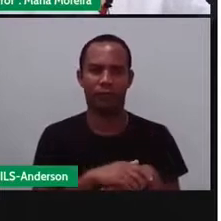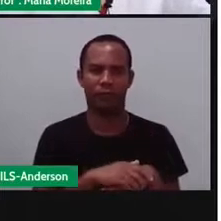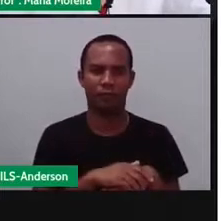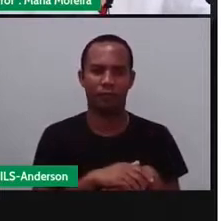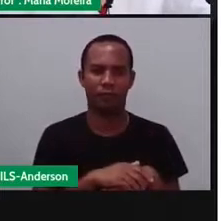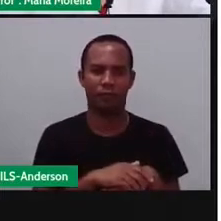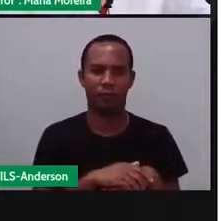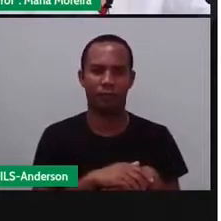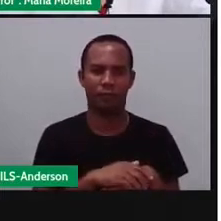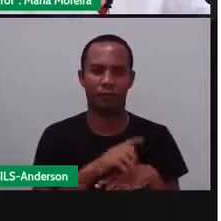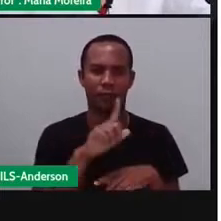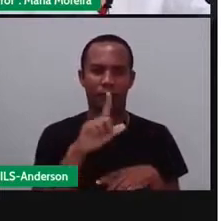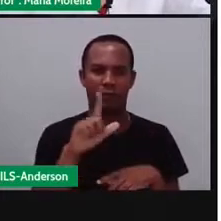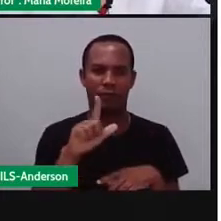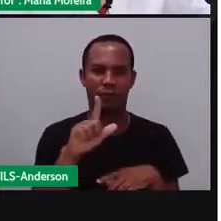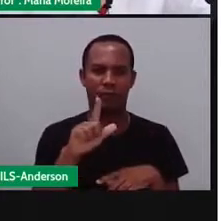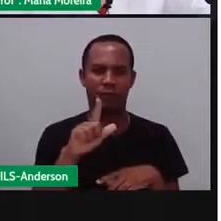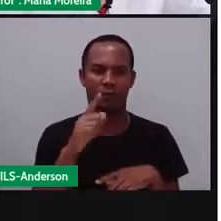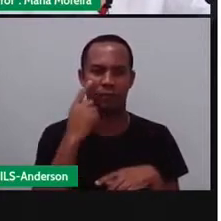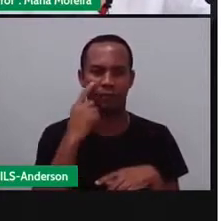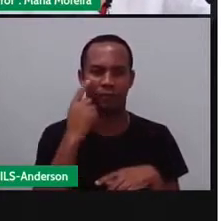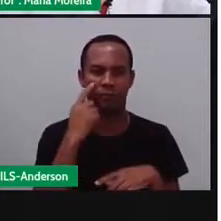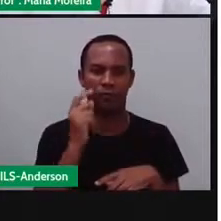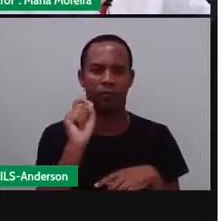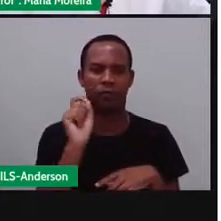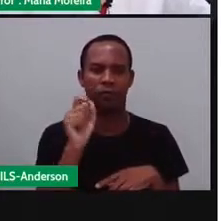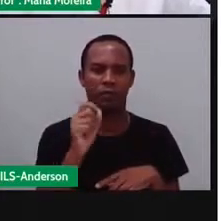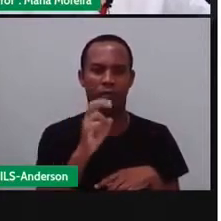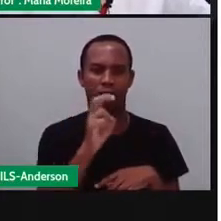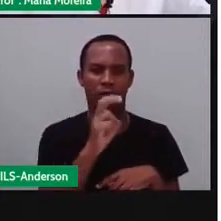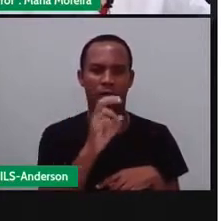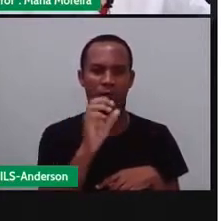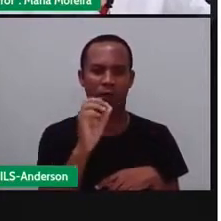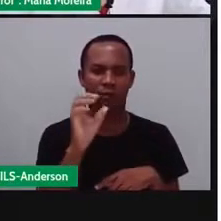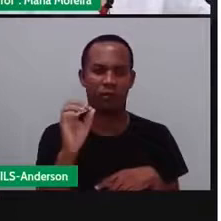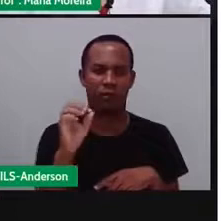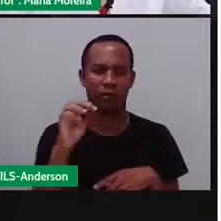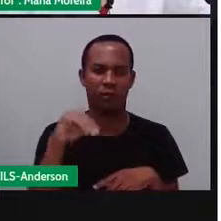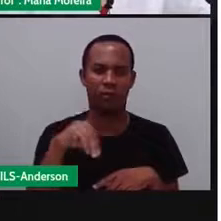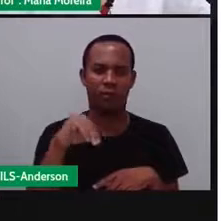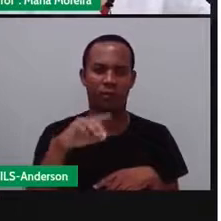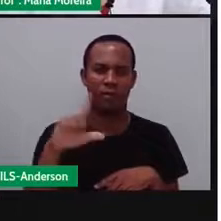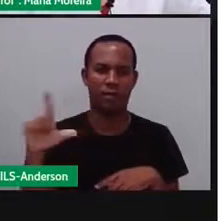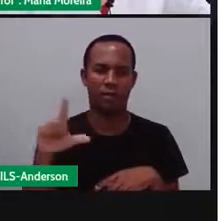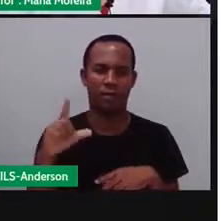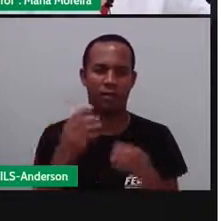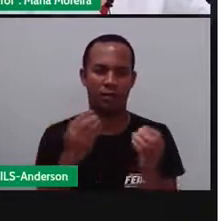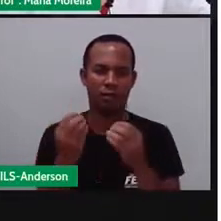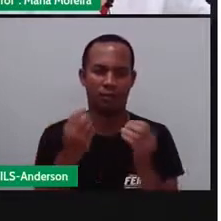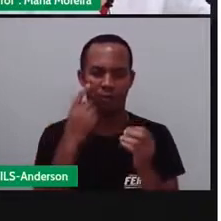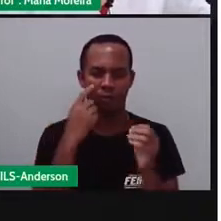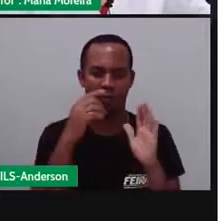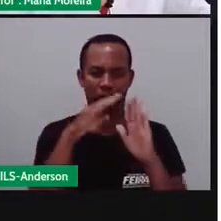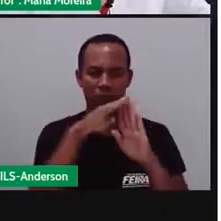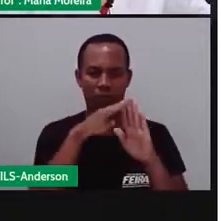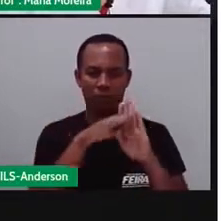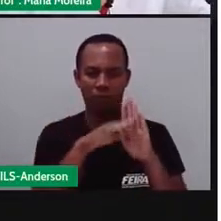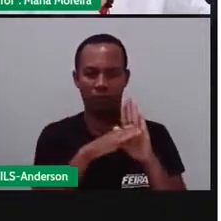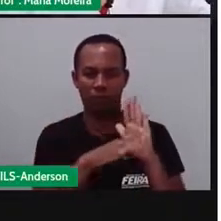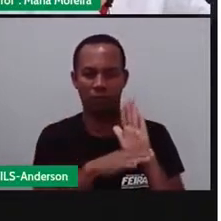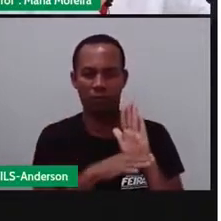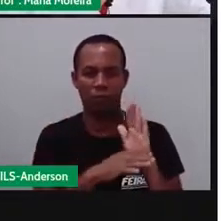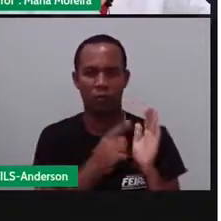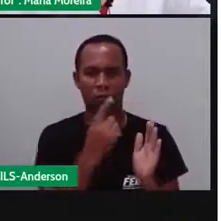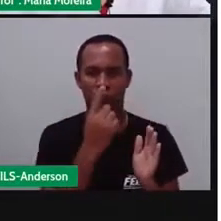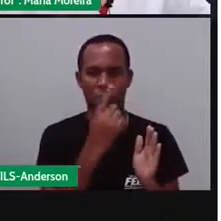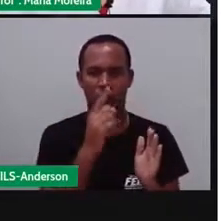de 1 litro vai ser o quê? 500 ml. Olha aqui escrito no desenho, tá vendo? A jarra, ela tem capacidade para